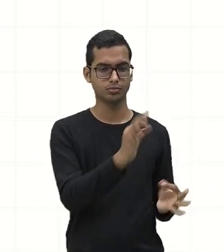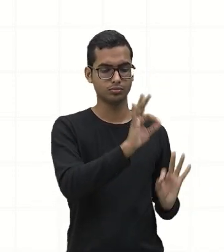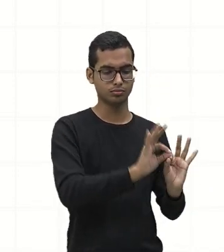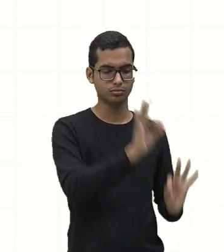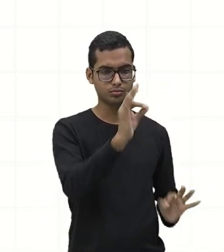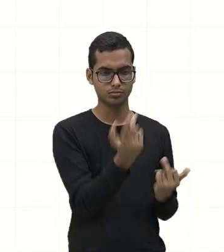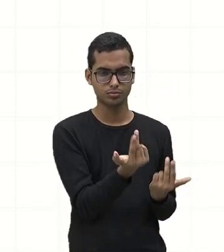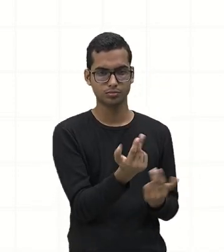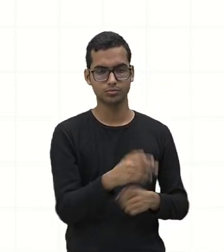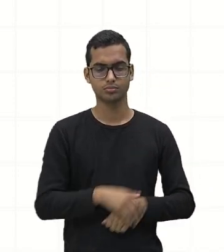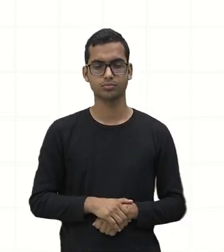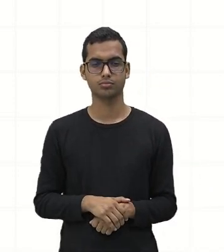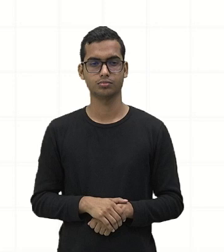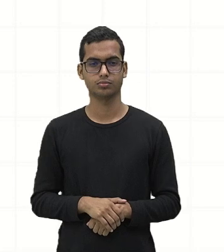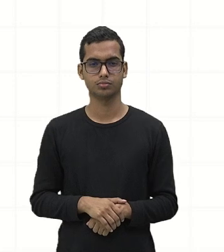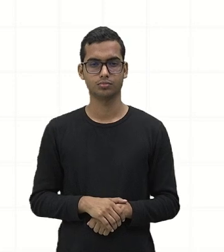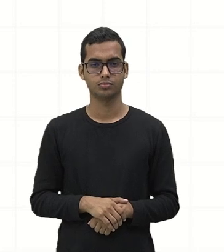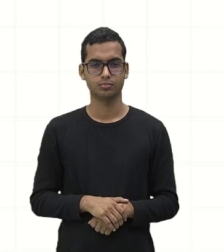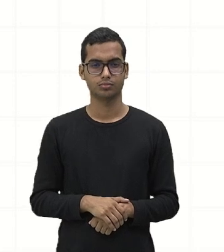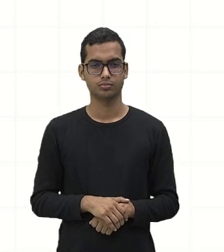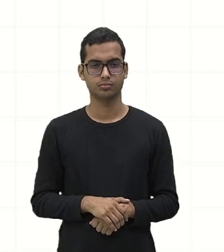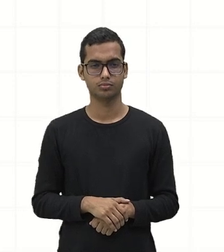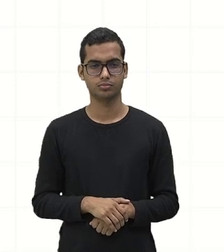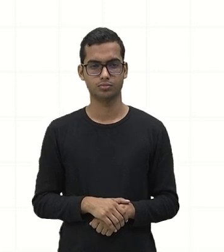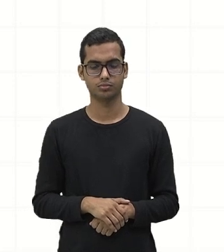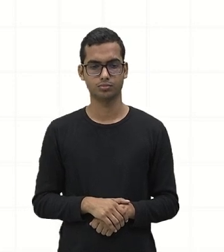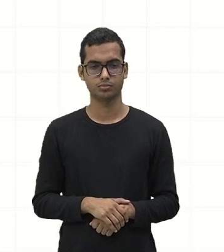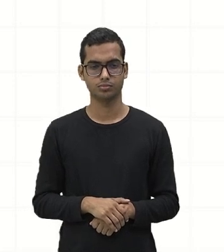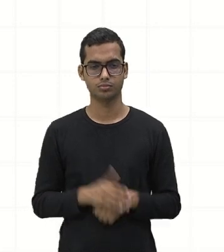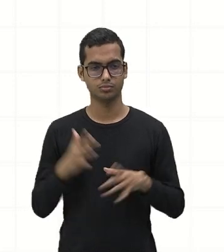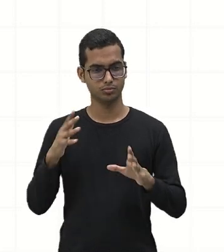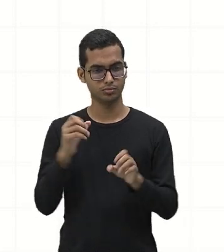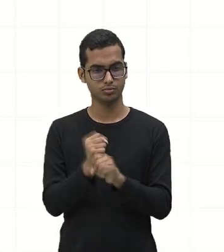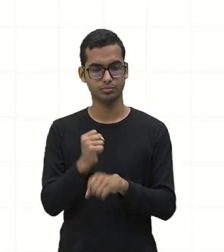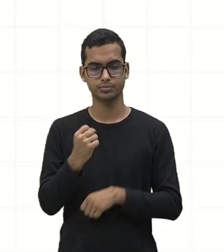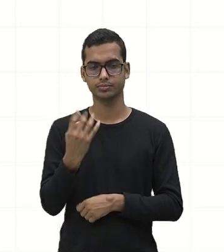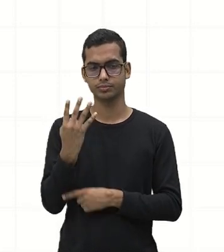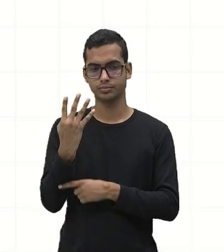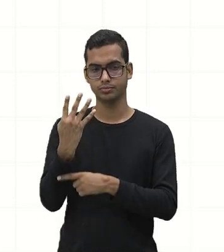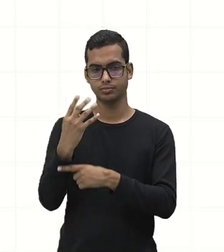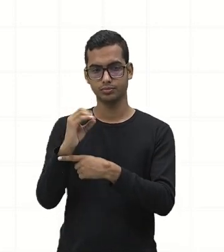Só reescrever esse 40. Então, 40 está para 100,